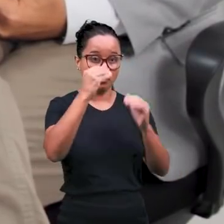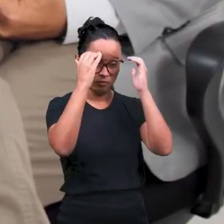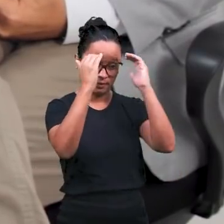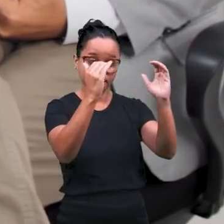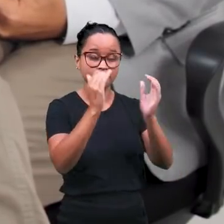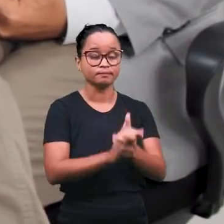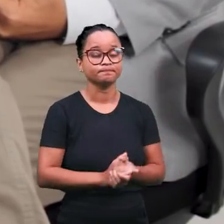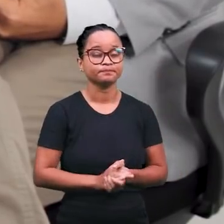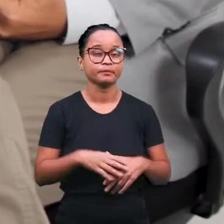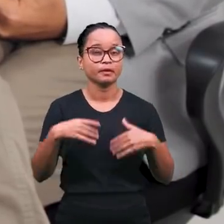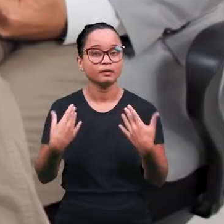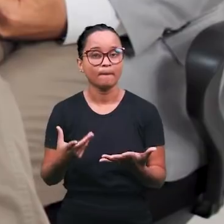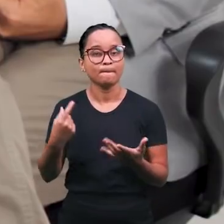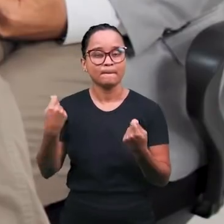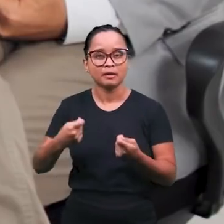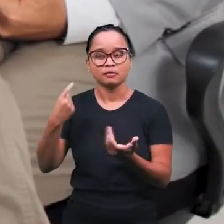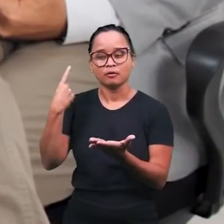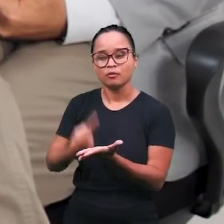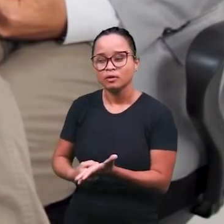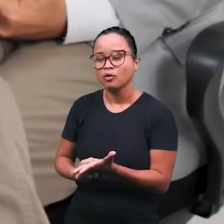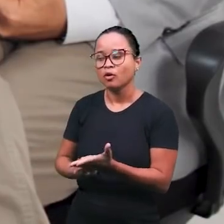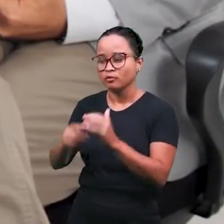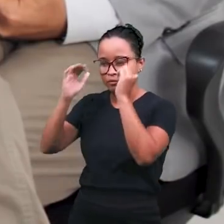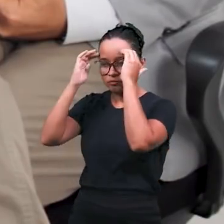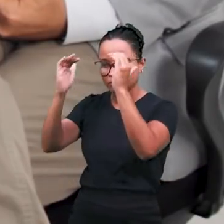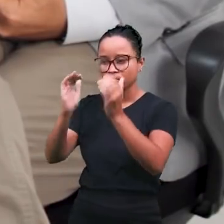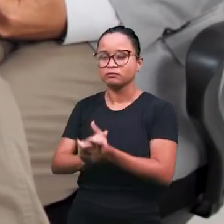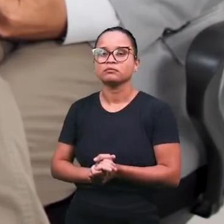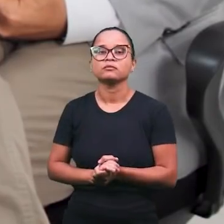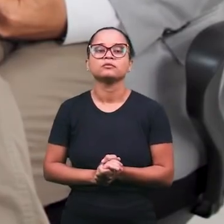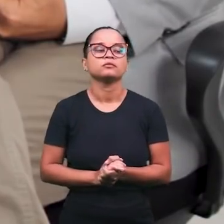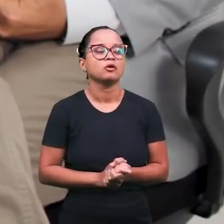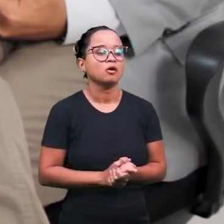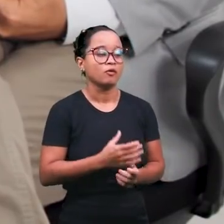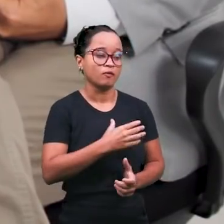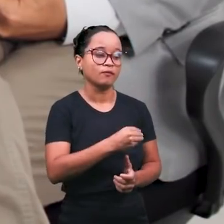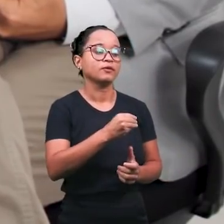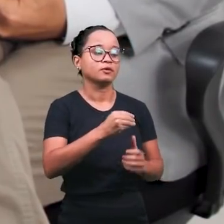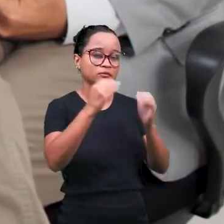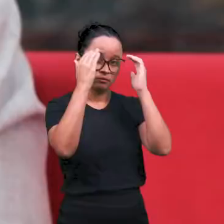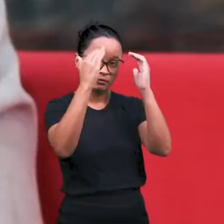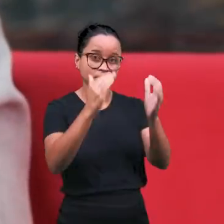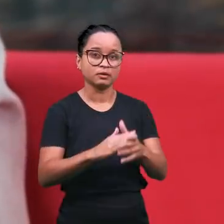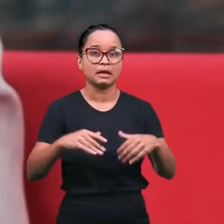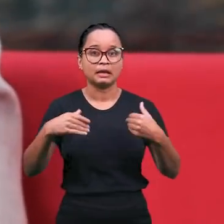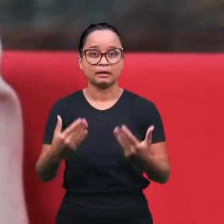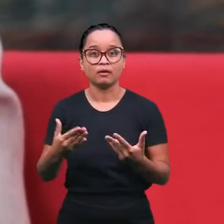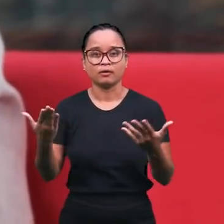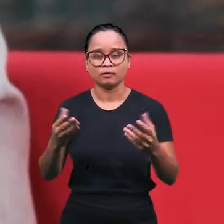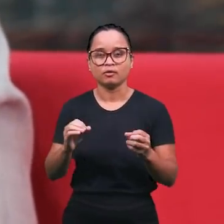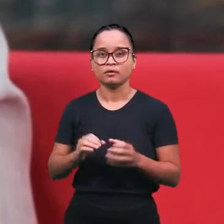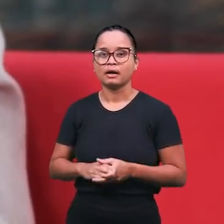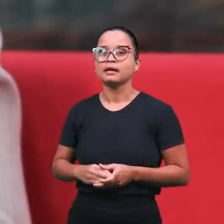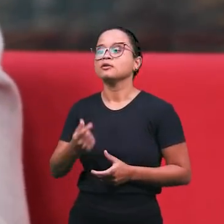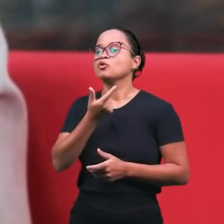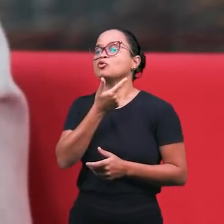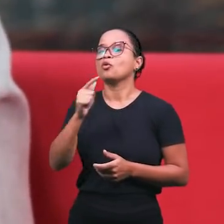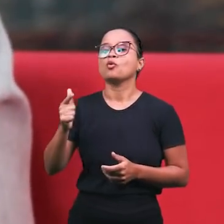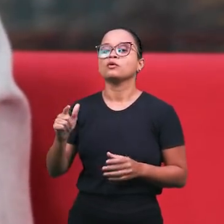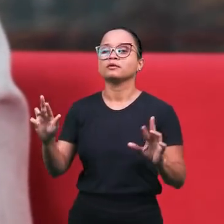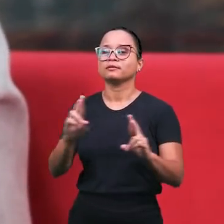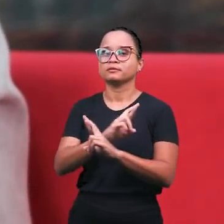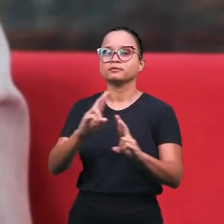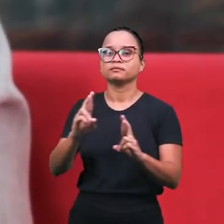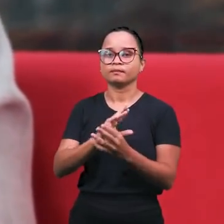também cumprir. Então, tem que ter esse acordo. Você falou, você cumpriu, o filho falou, o filho cumpriu. Aí você vai estabelecer um outro